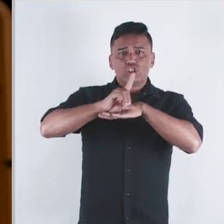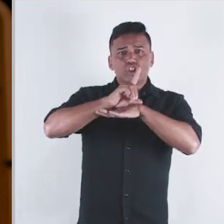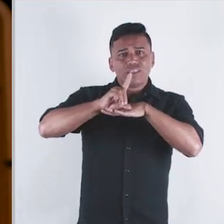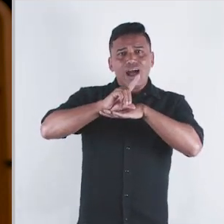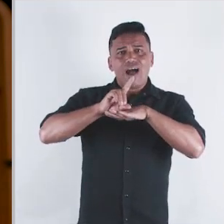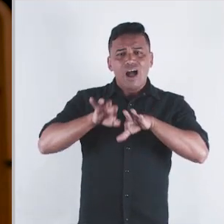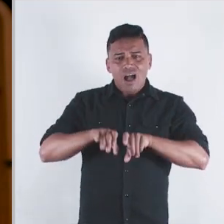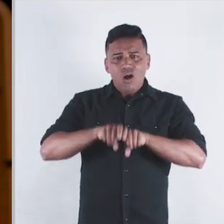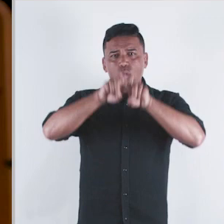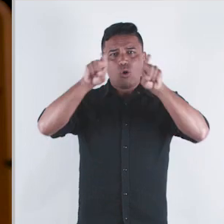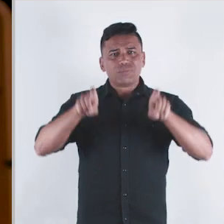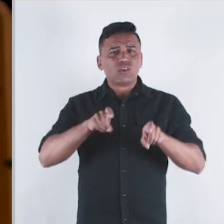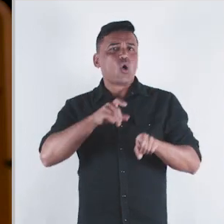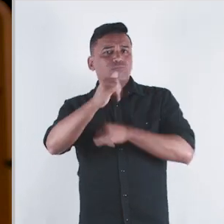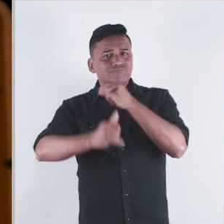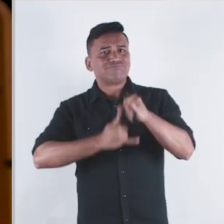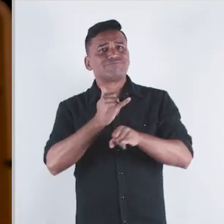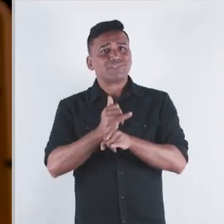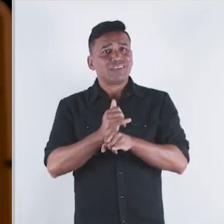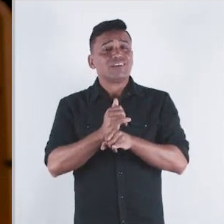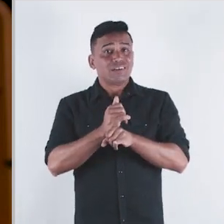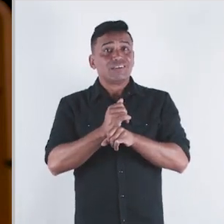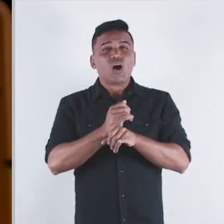vocês encontraram nesse mapeamento